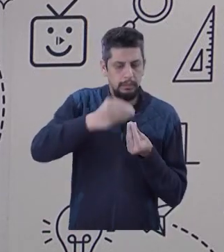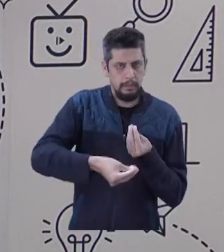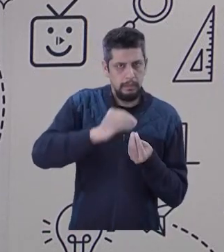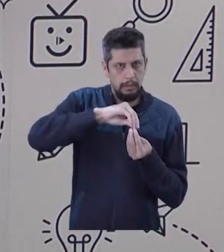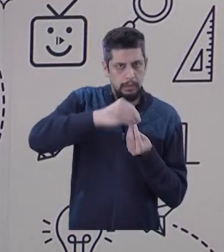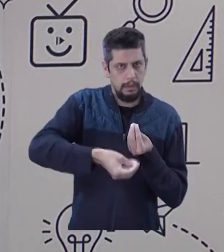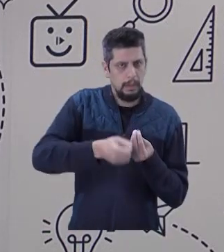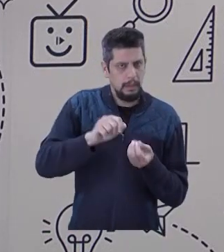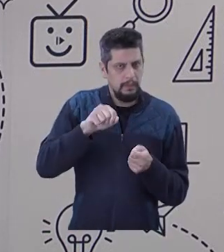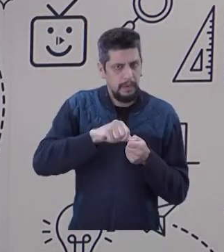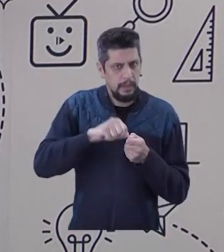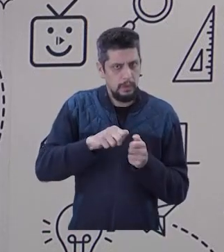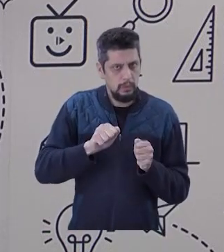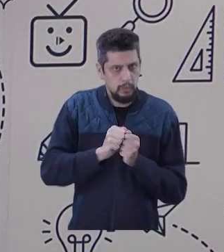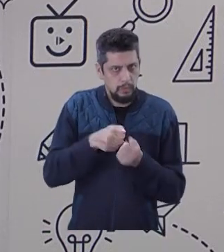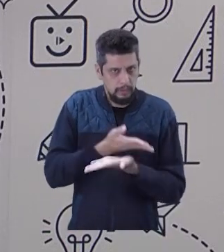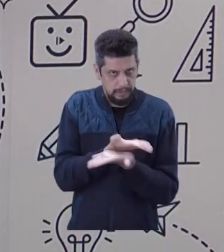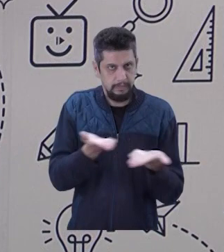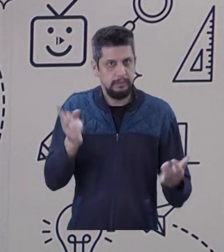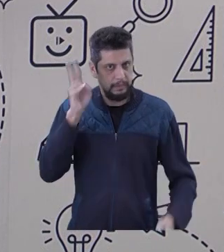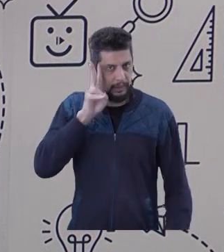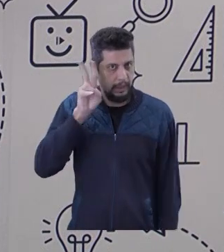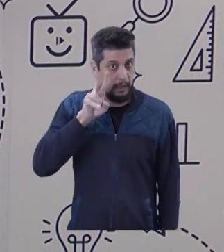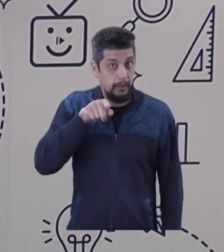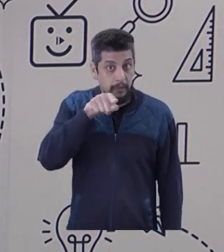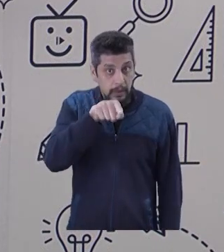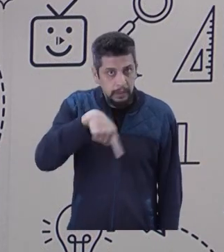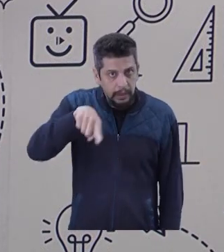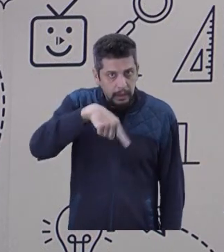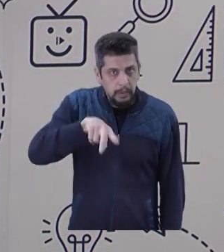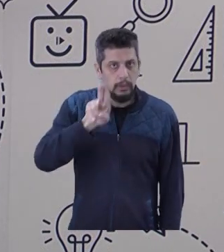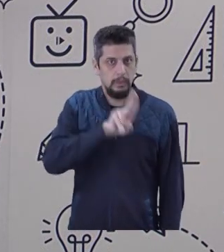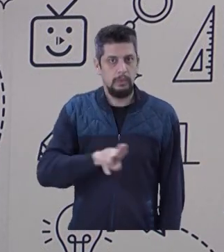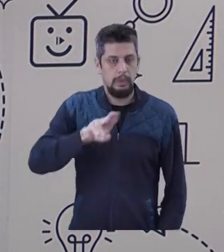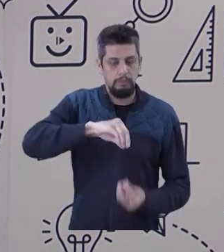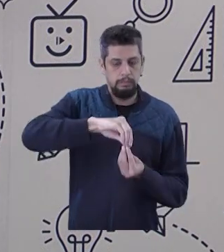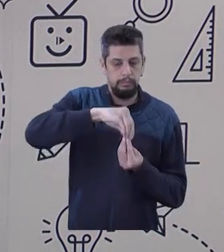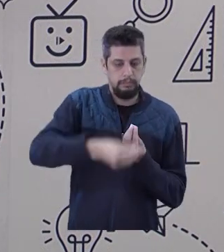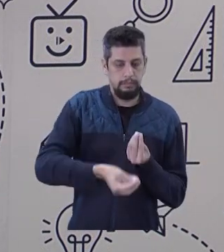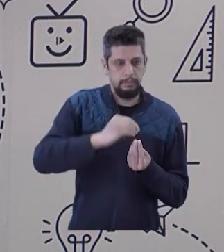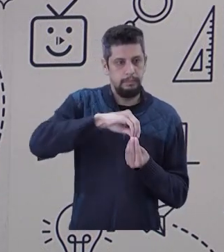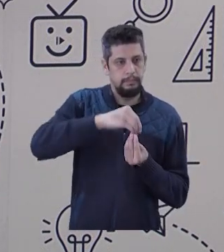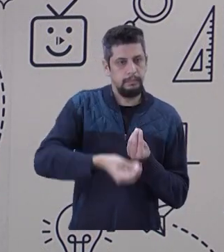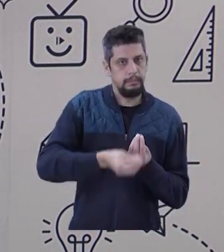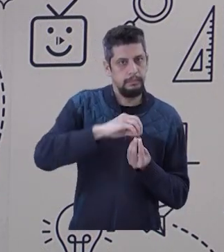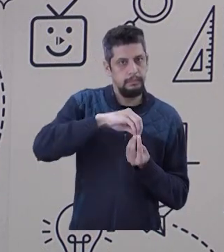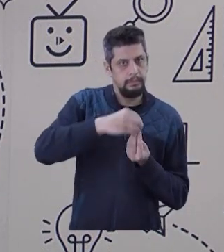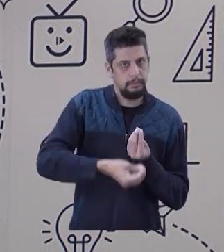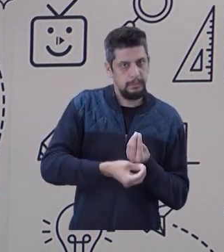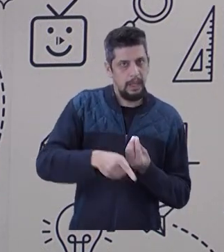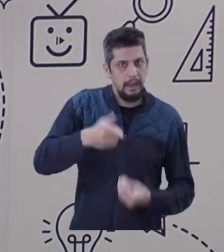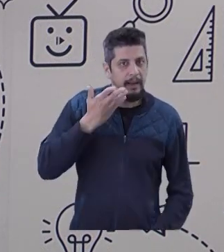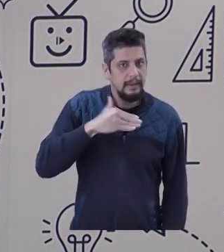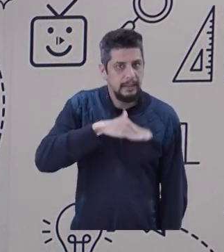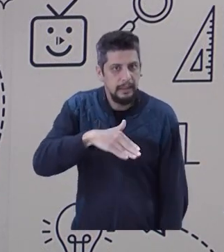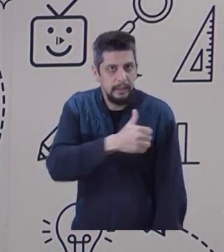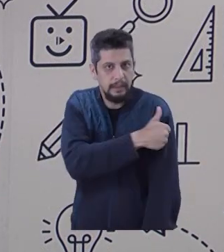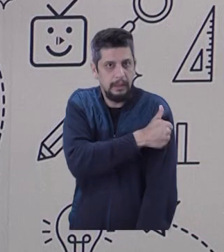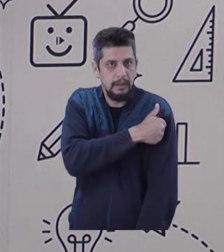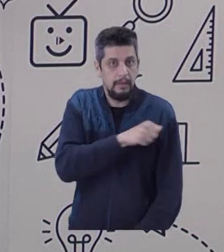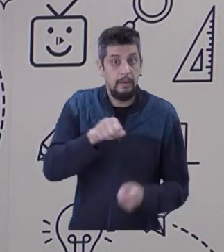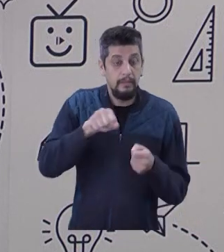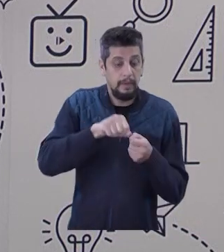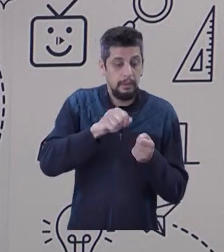o calendário, agora há pouco a gente construiu o calendário com vocês? Vocês vão usar então este calendário, professora Mirta, as crianças